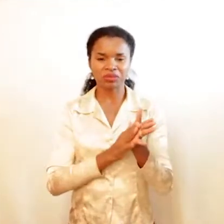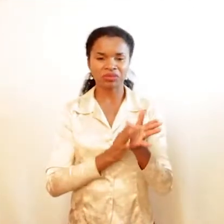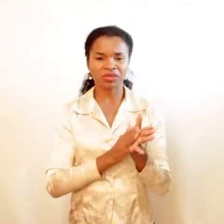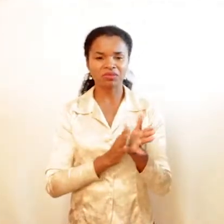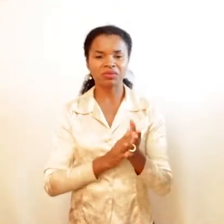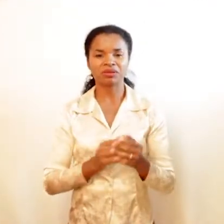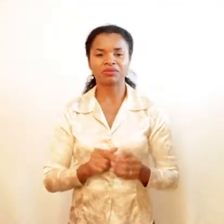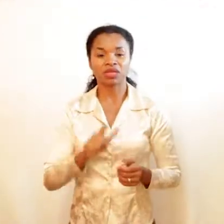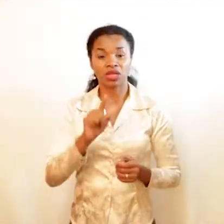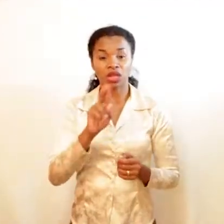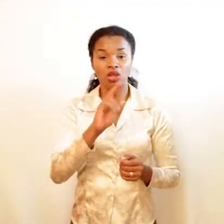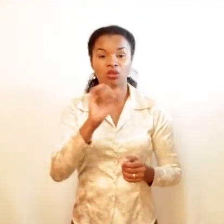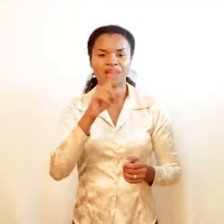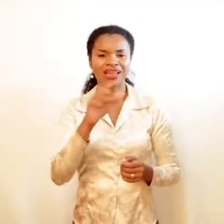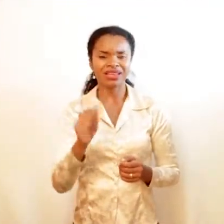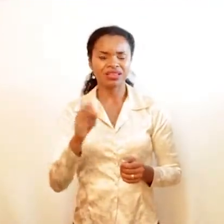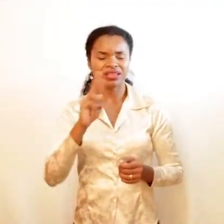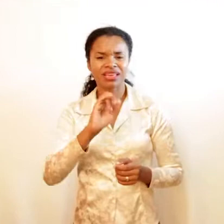brasileira,